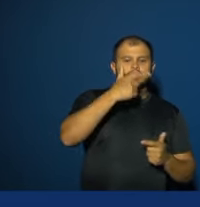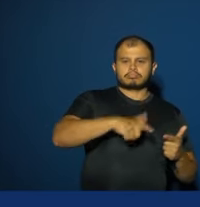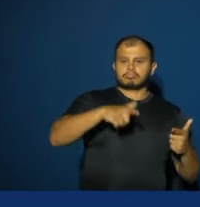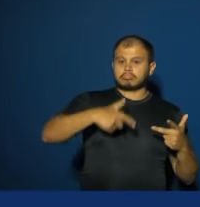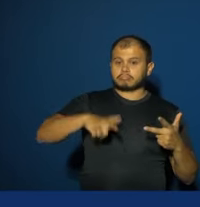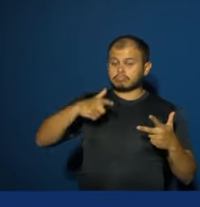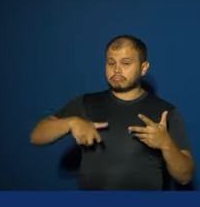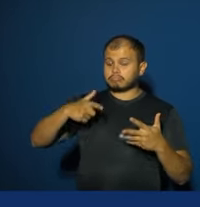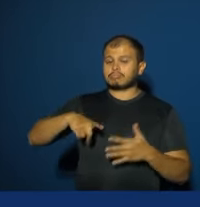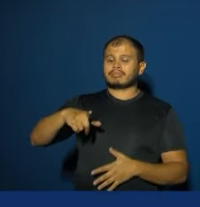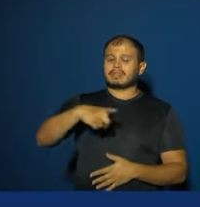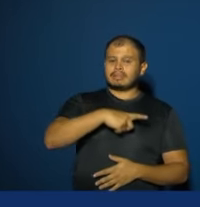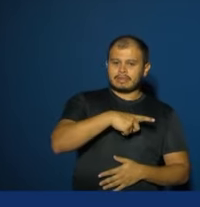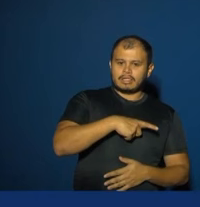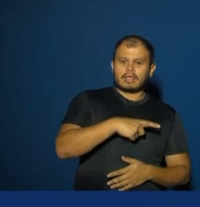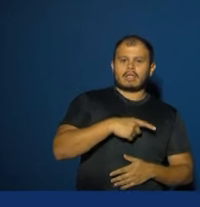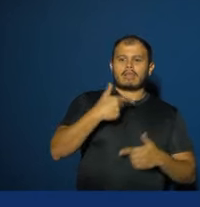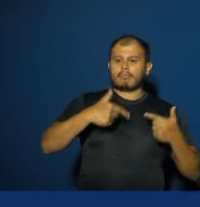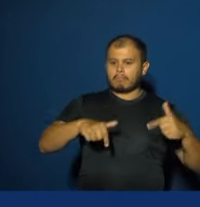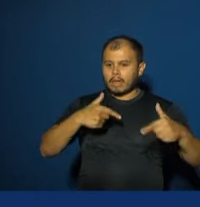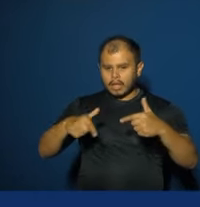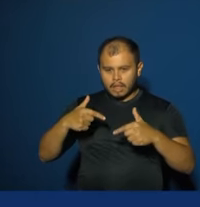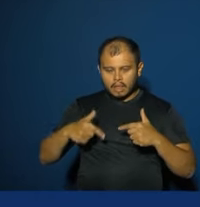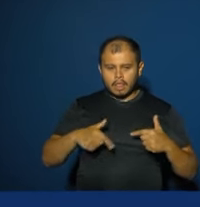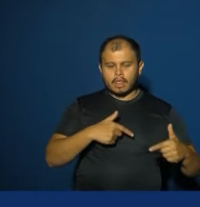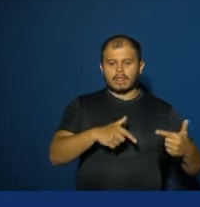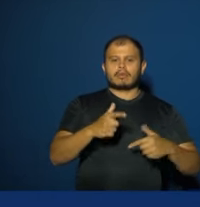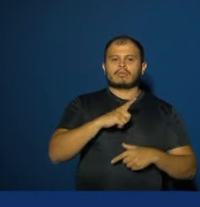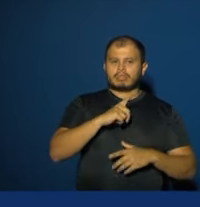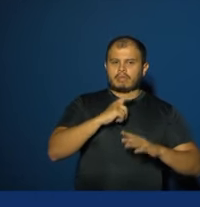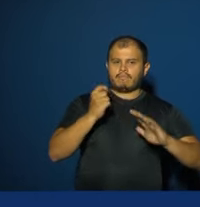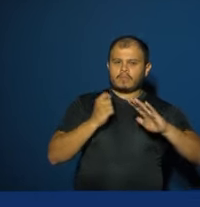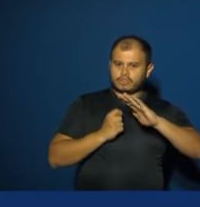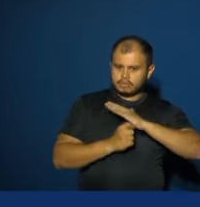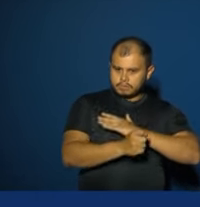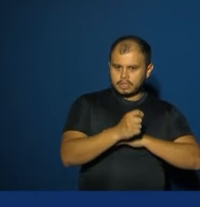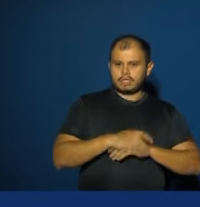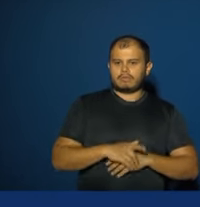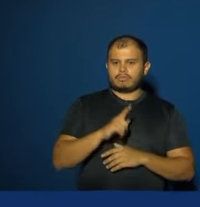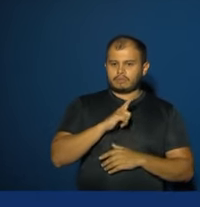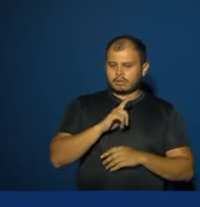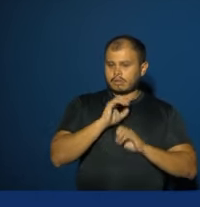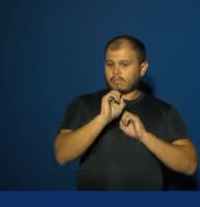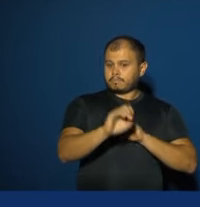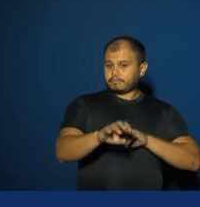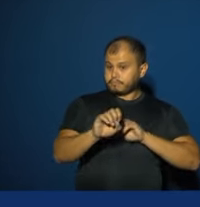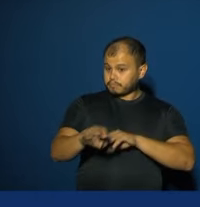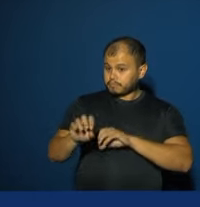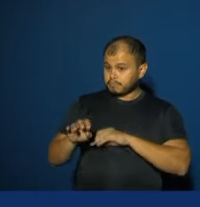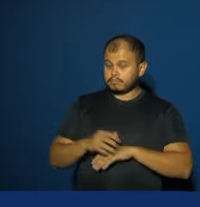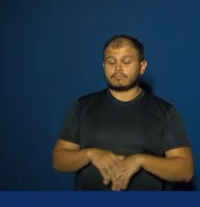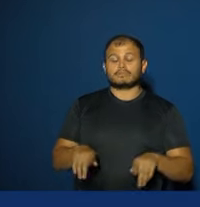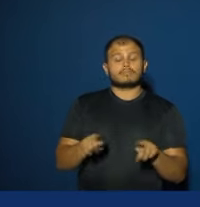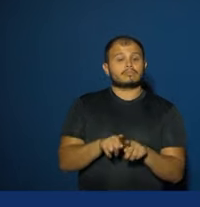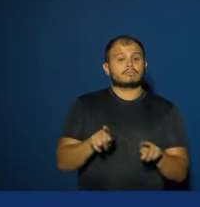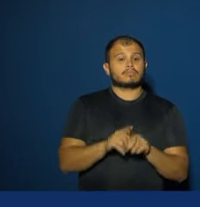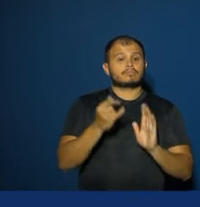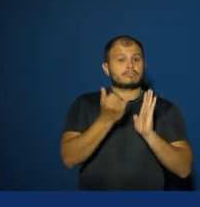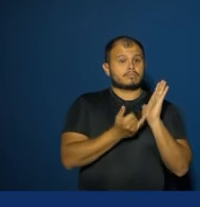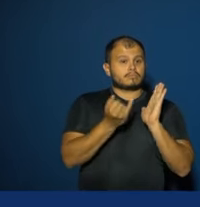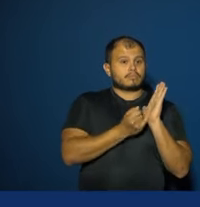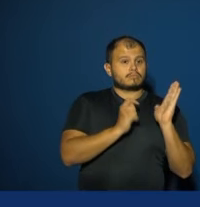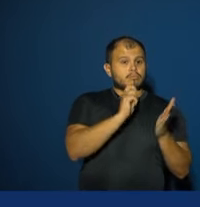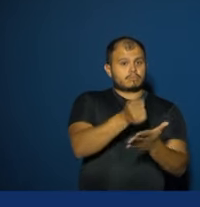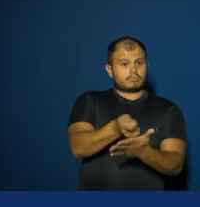de empregos diretos e indiretos em investimentos educação impostos pagos na região